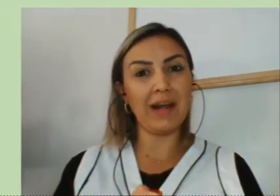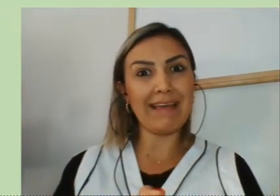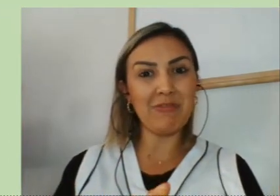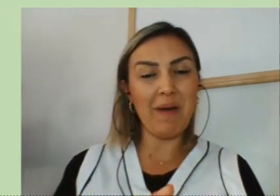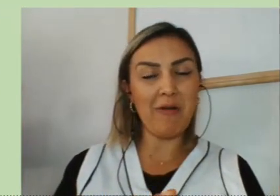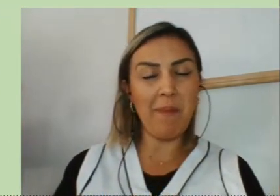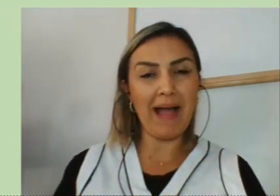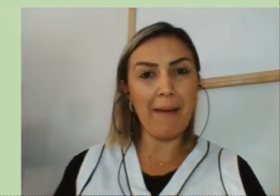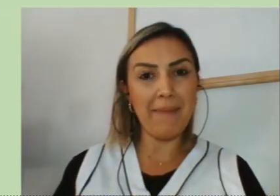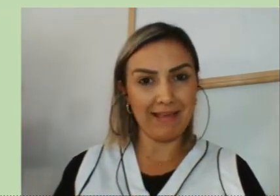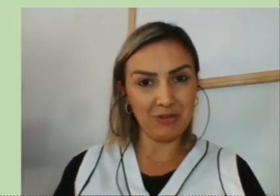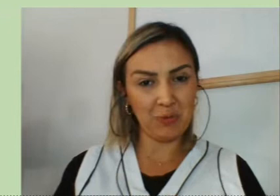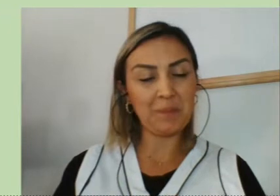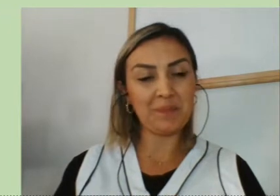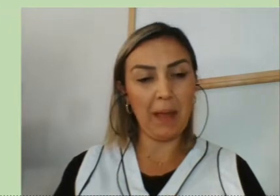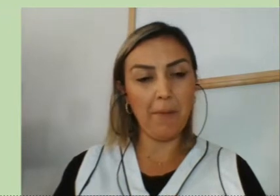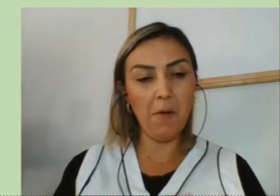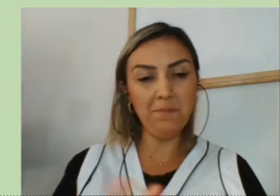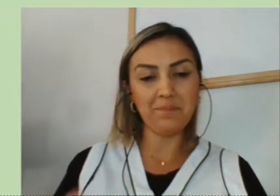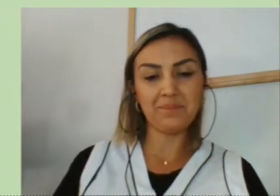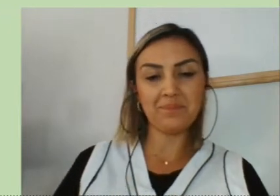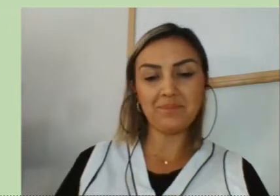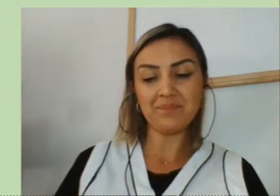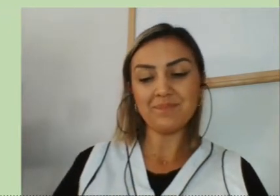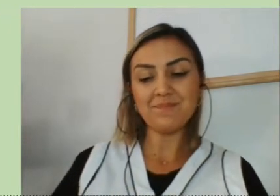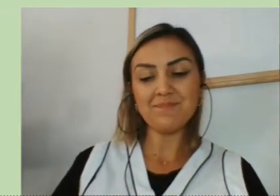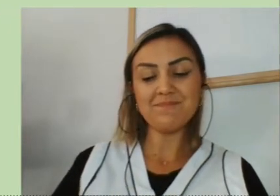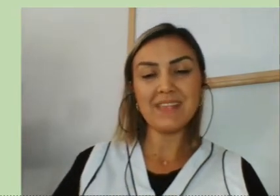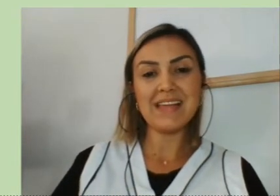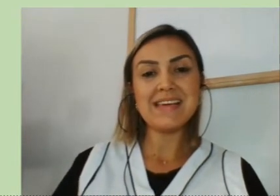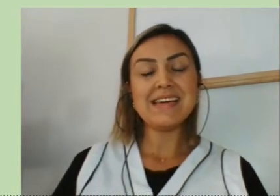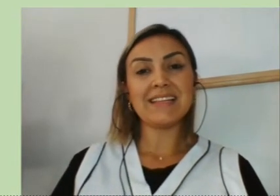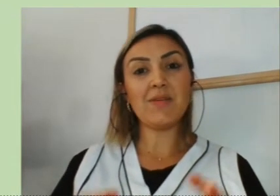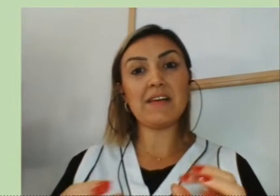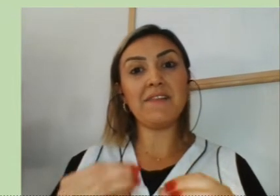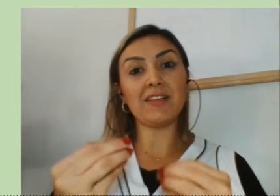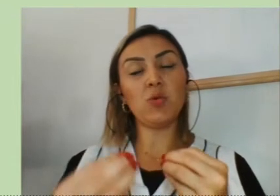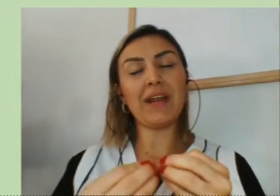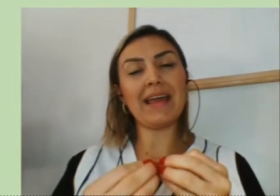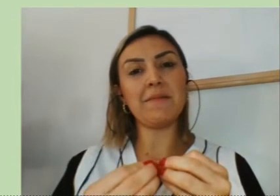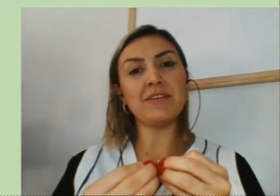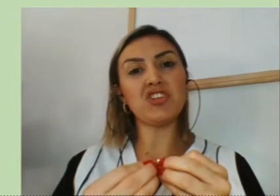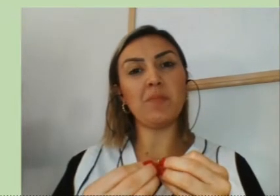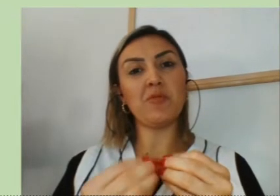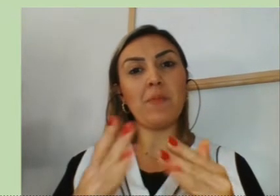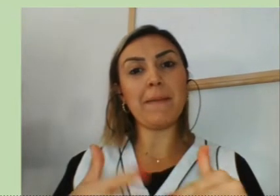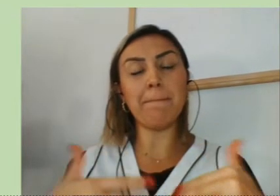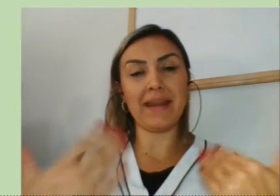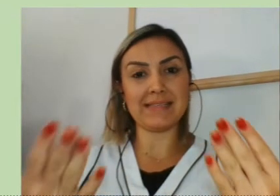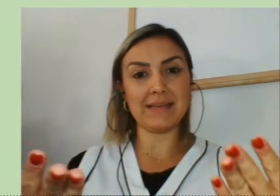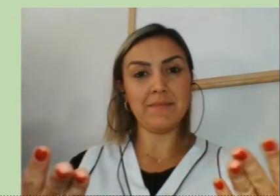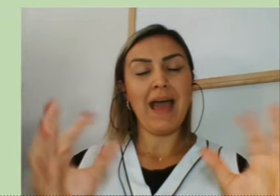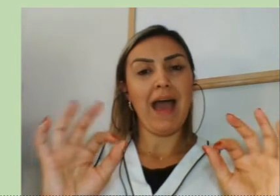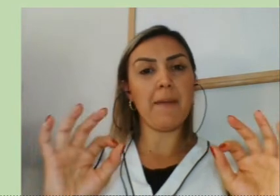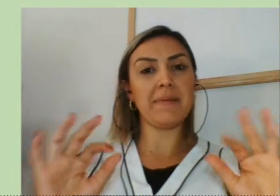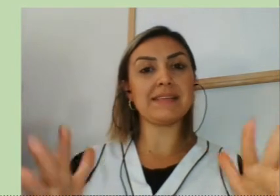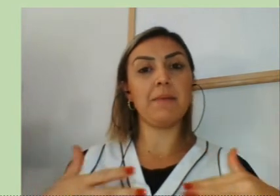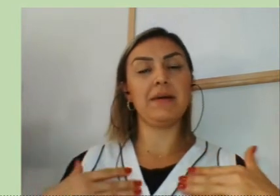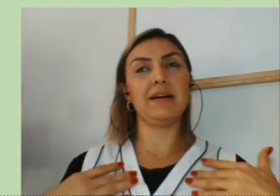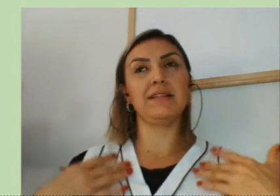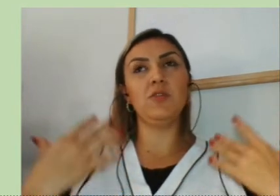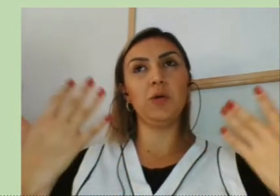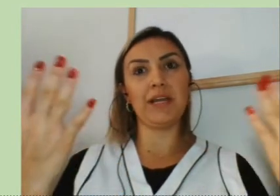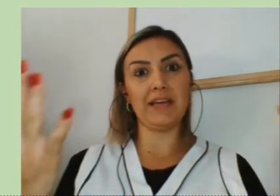famoso boleto para o pagamento, tá bom? Então, essa fatura ela é emitida por uma empresa. A